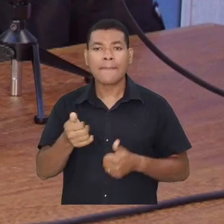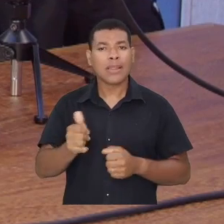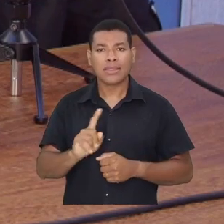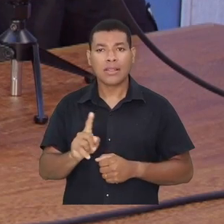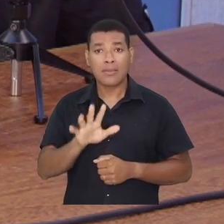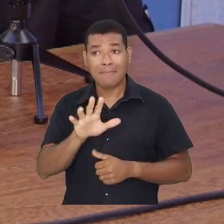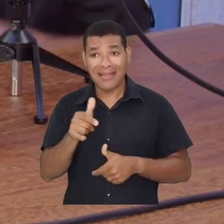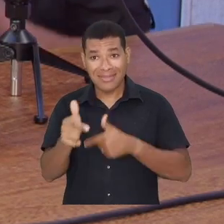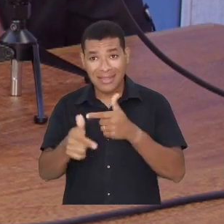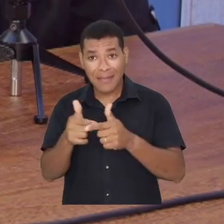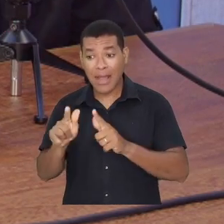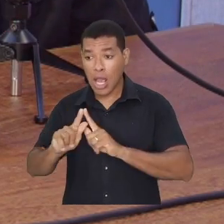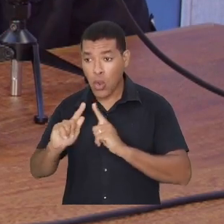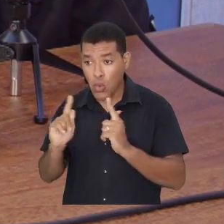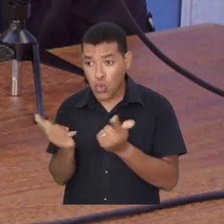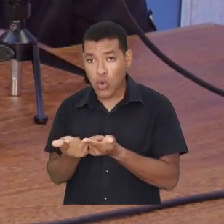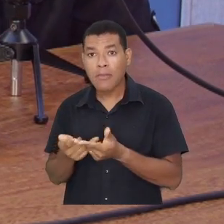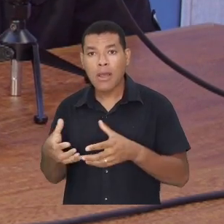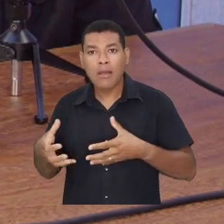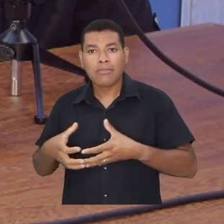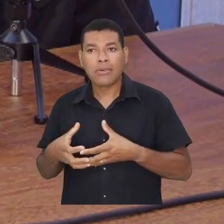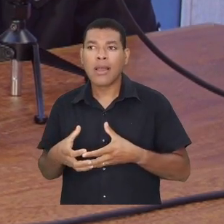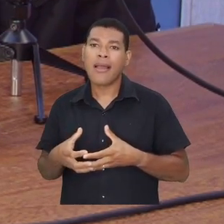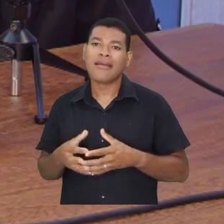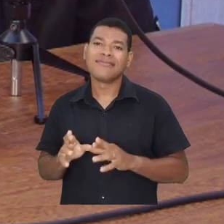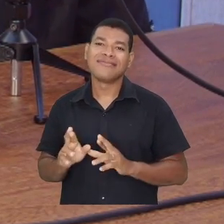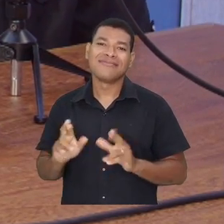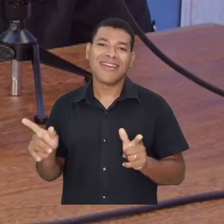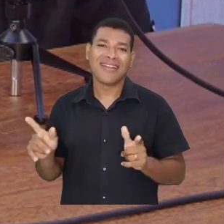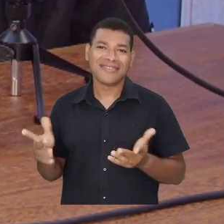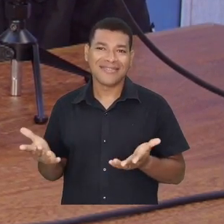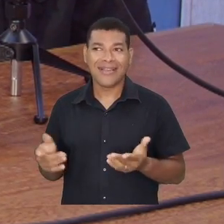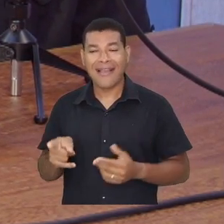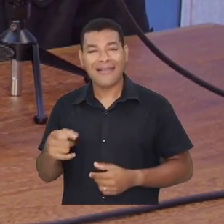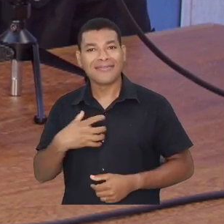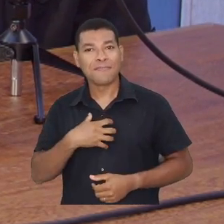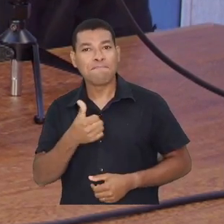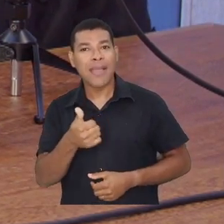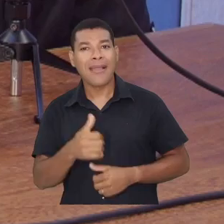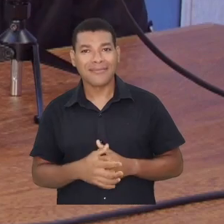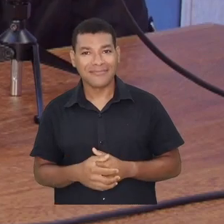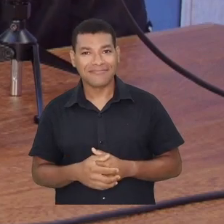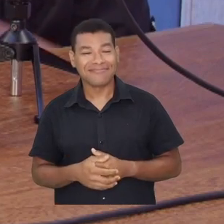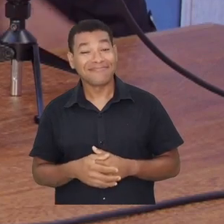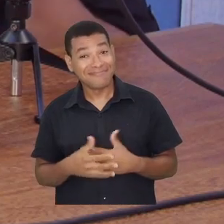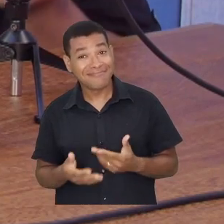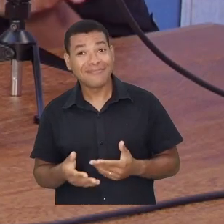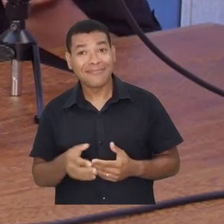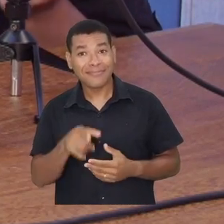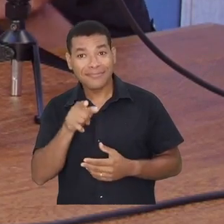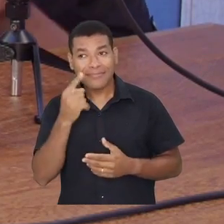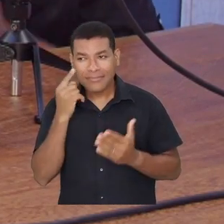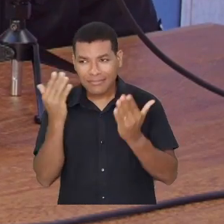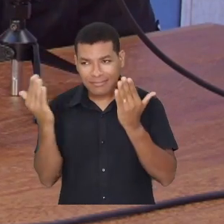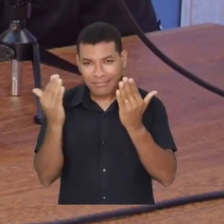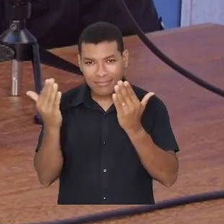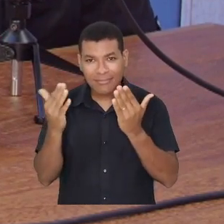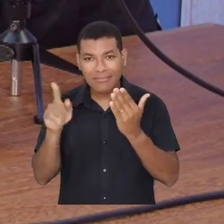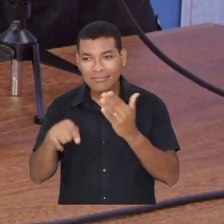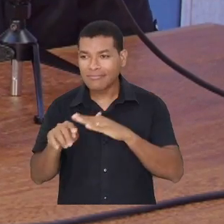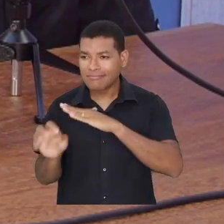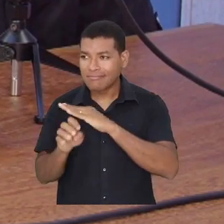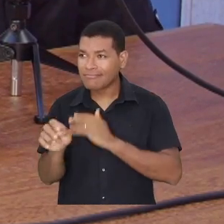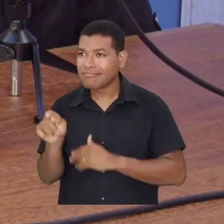quando ela trabalhou em grupo, falando outra coisa uhum. completamente solta, uhum. ela foi muito bem. Então, quando isso você faz um paralelo com a visão